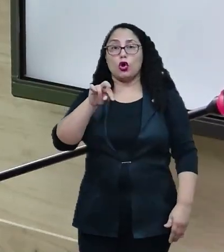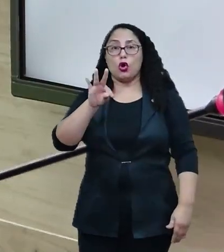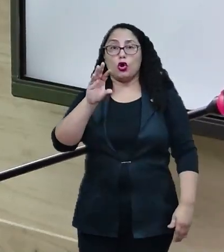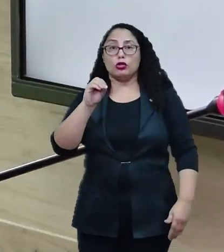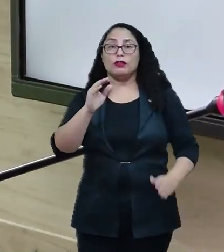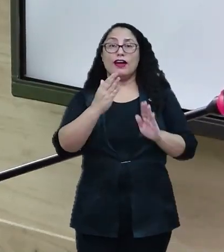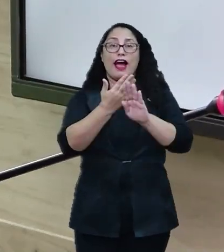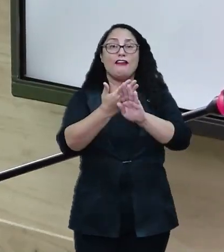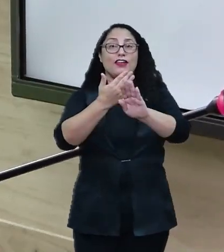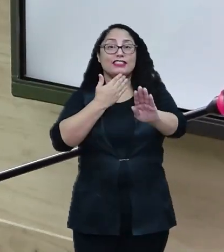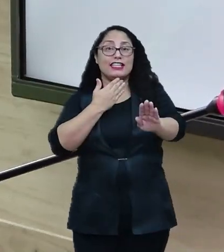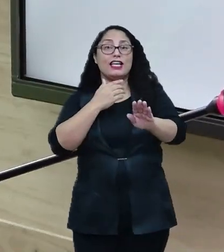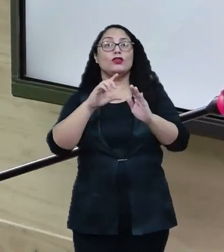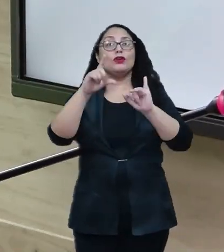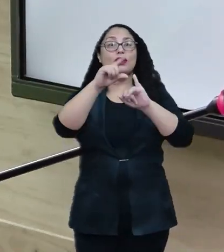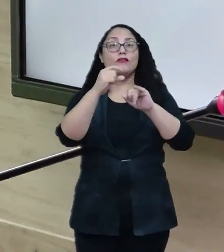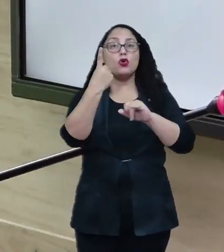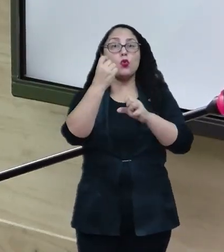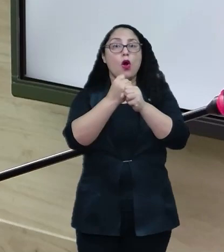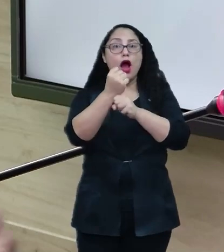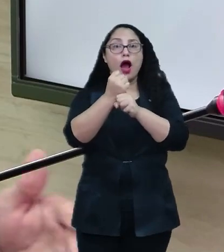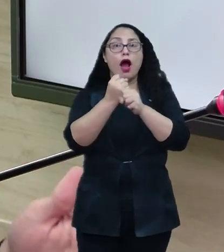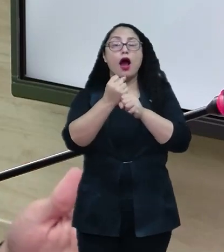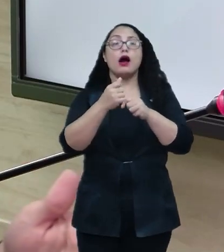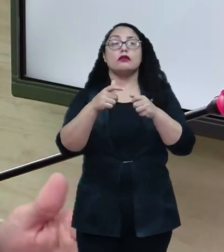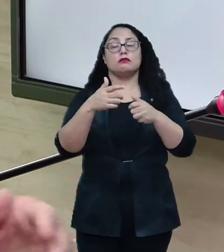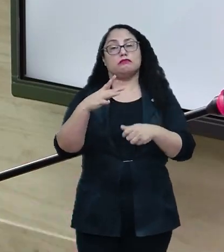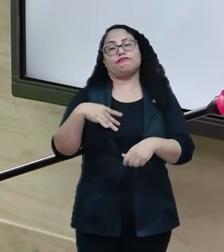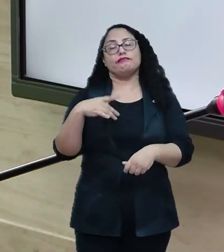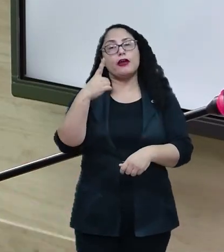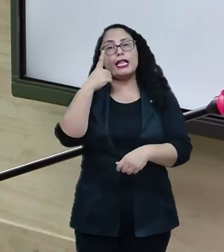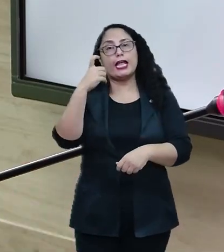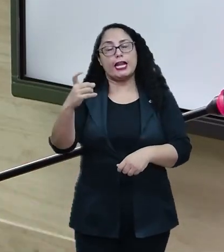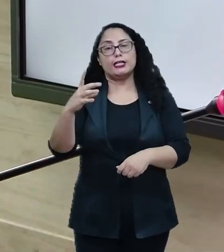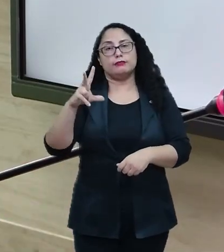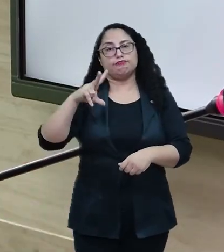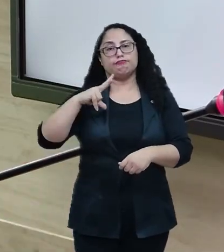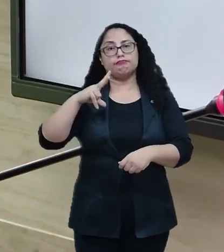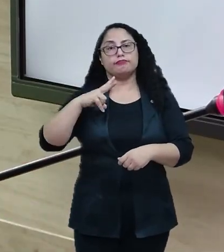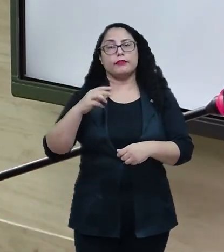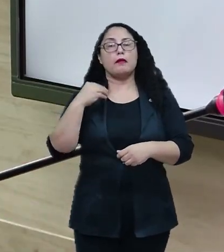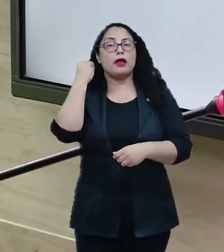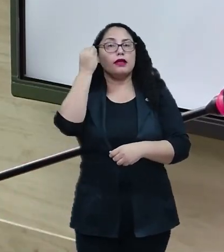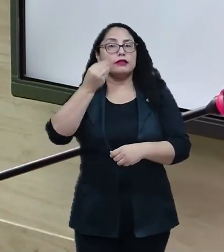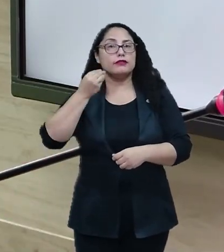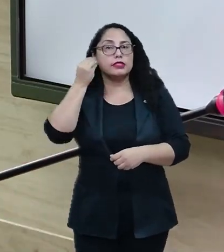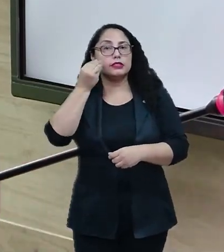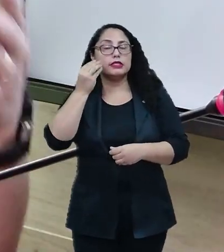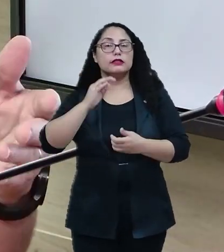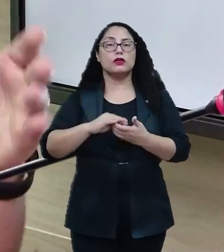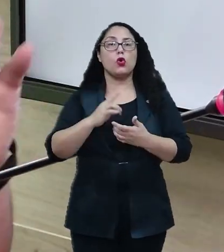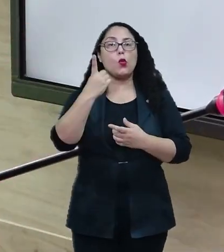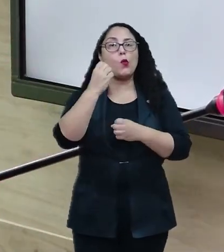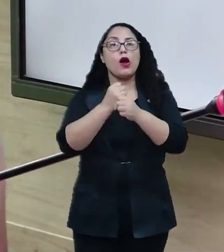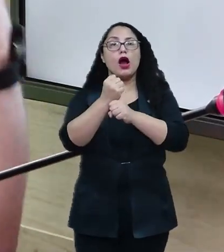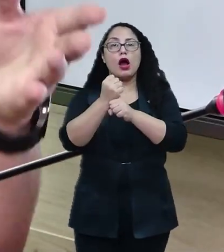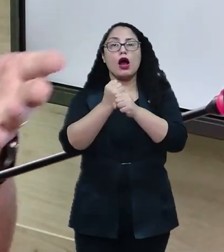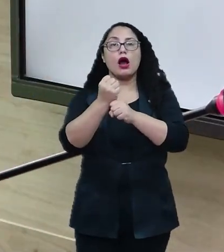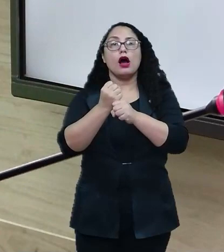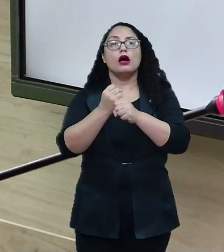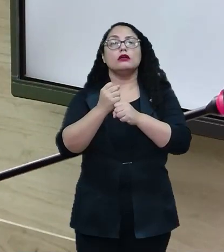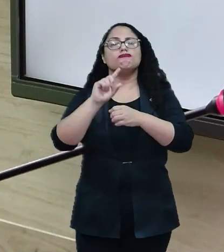afastamento do IFB por quase um ano para interesse pessoal, né, para vivenciar um ano, né,